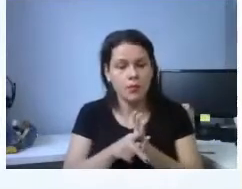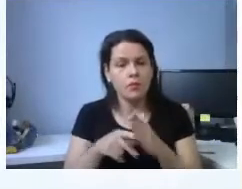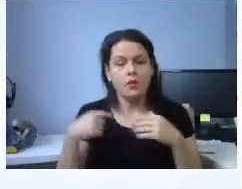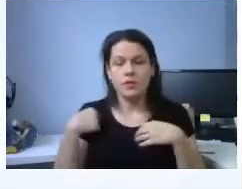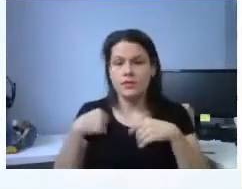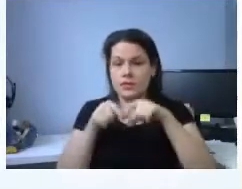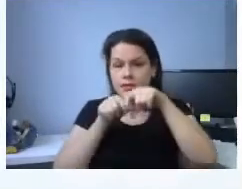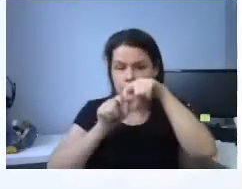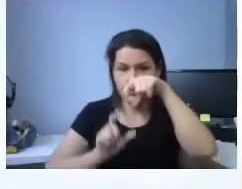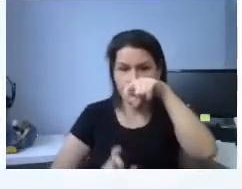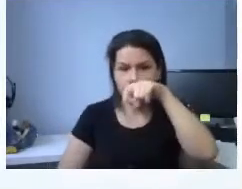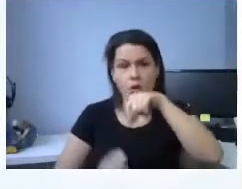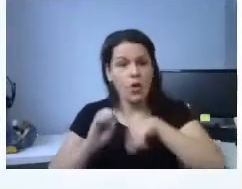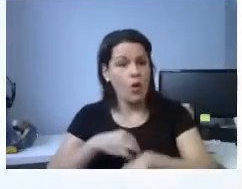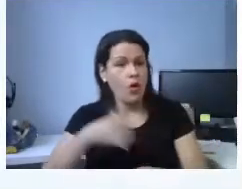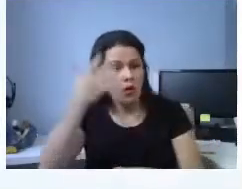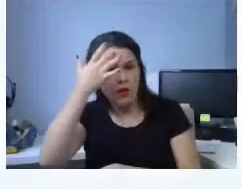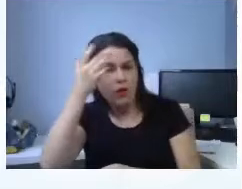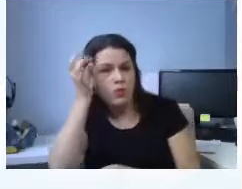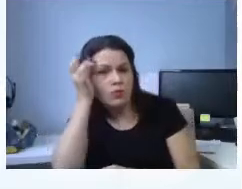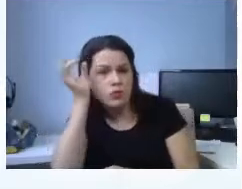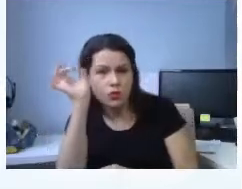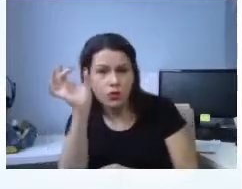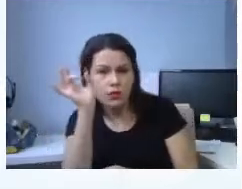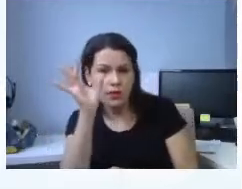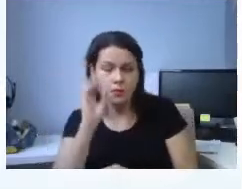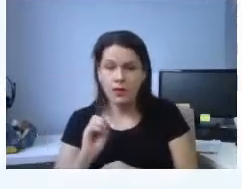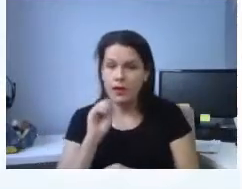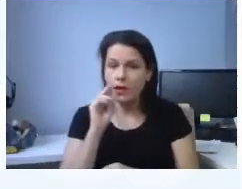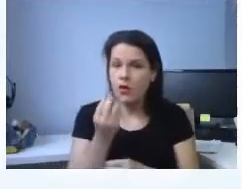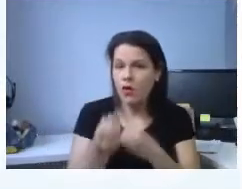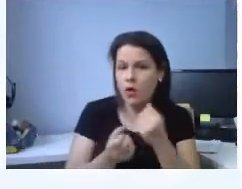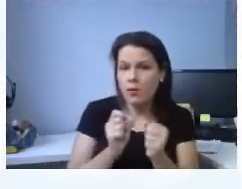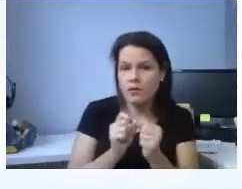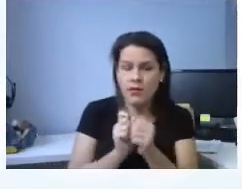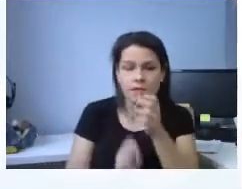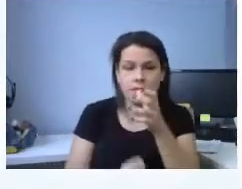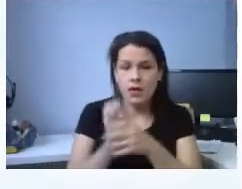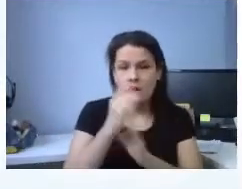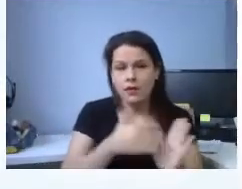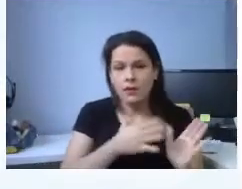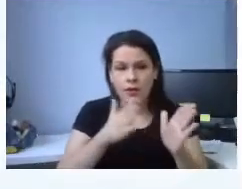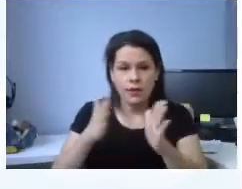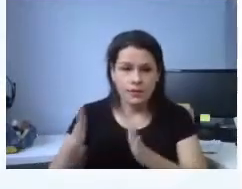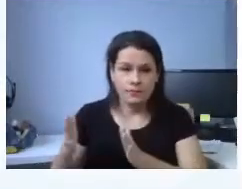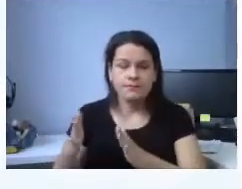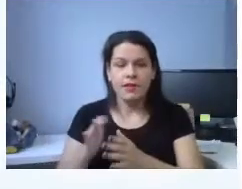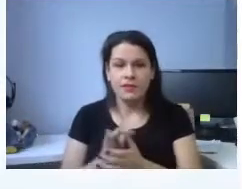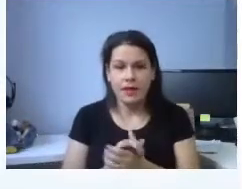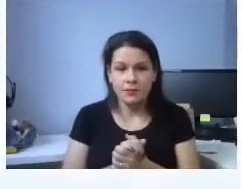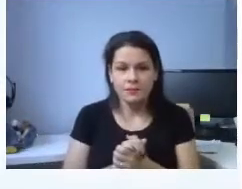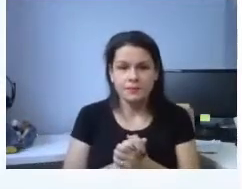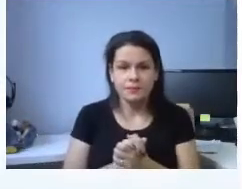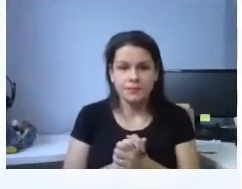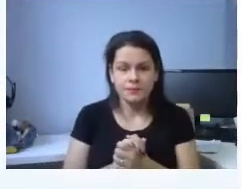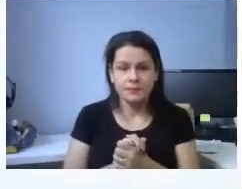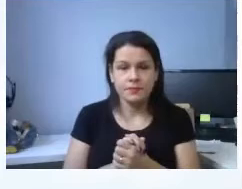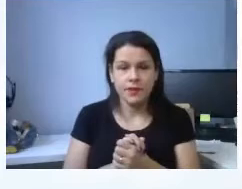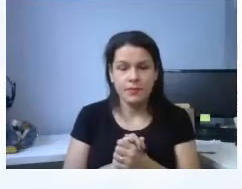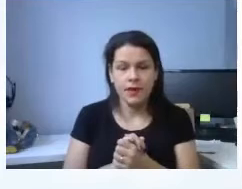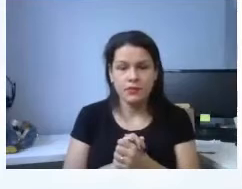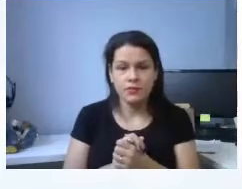de cabeça, sei lá, tudo que pode surgir no âmbito, todos os riscos decorrentes